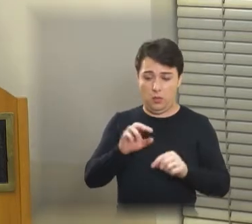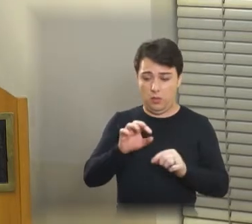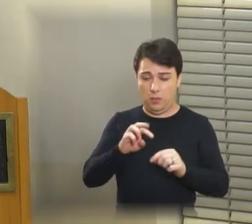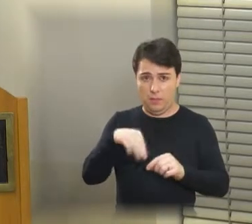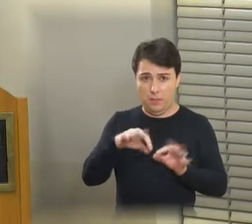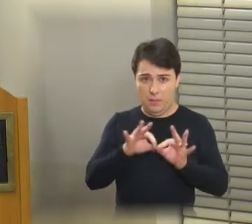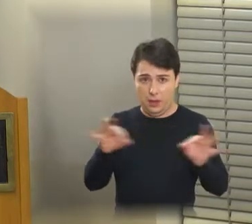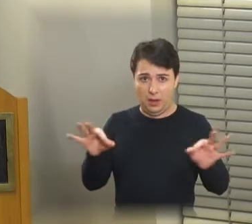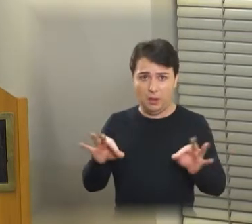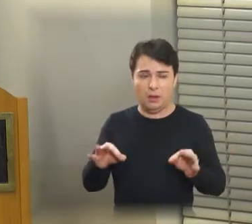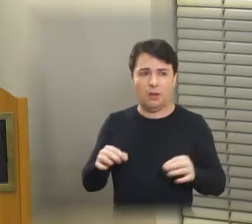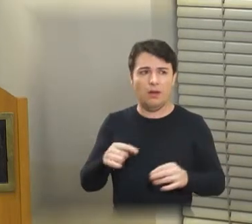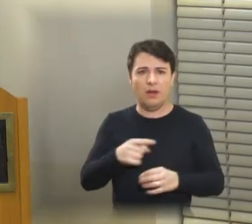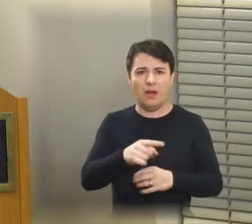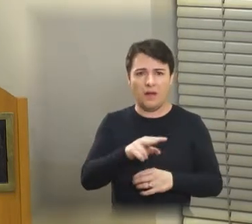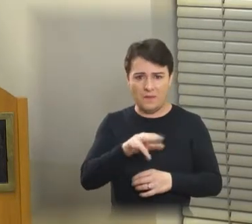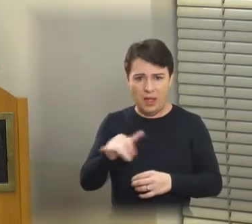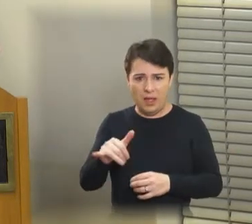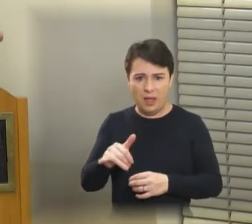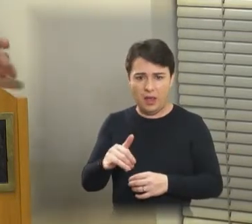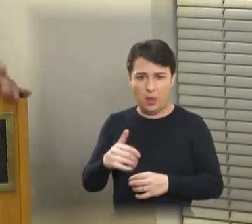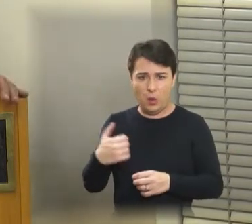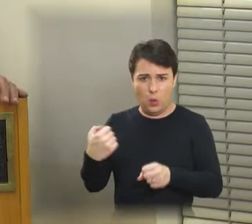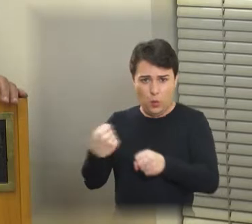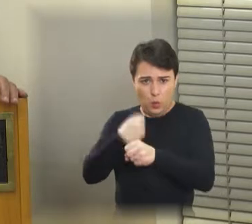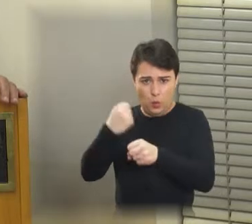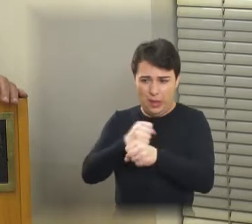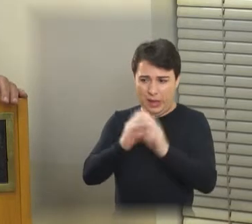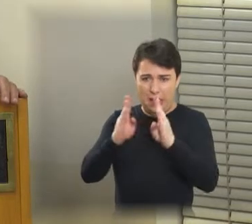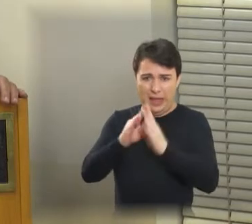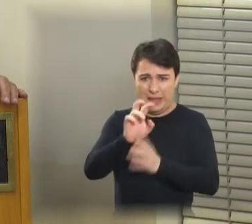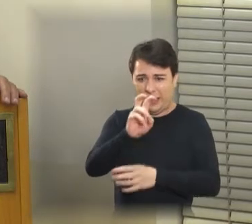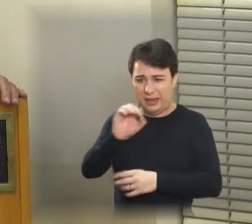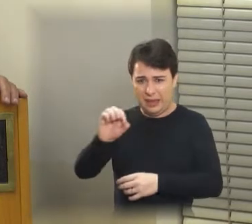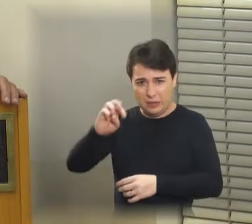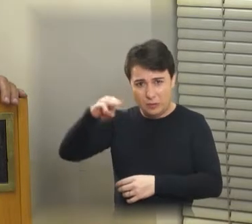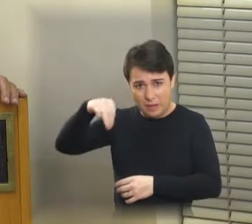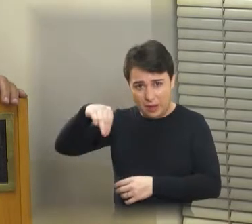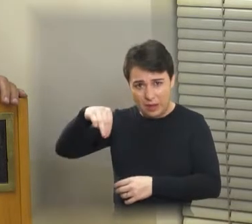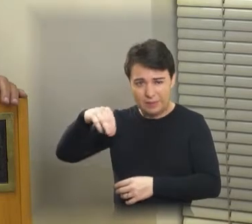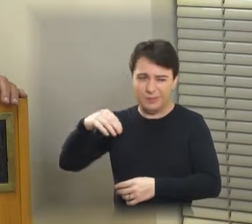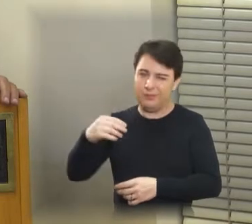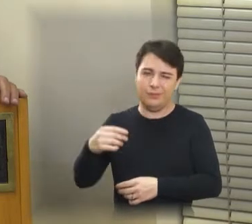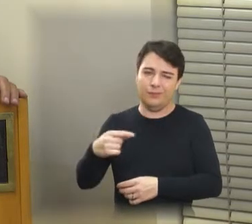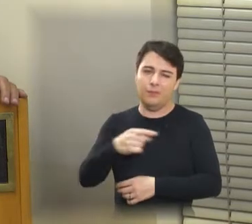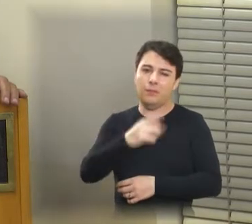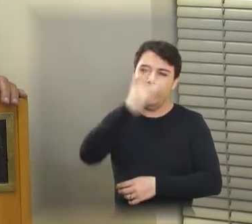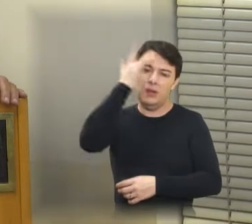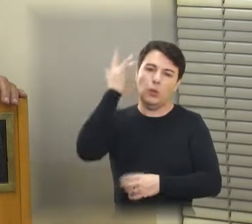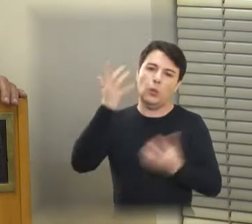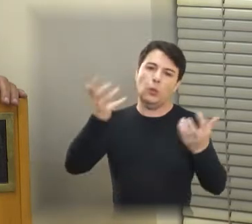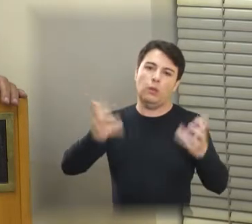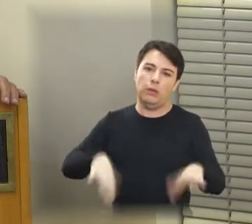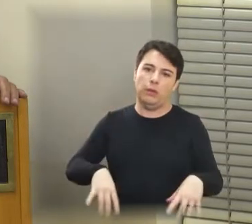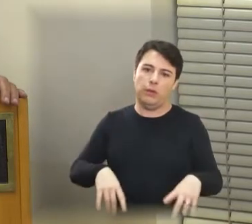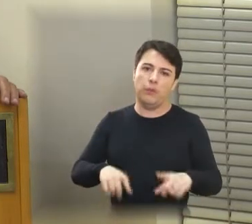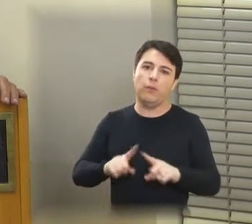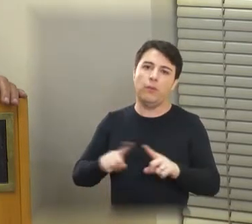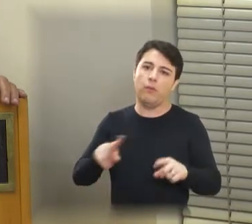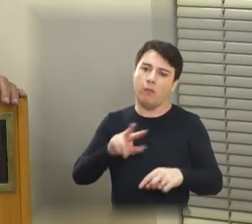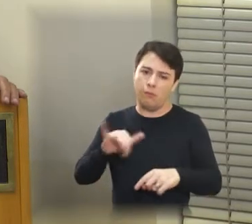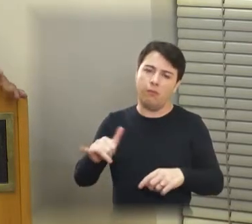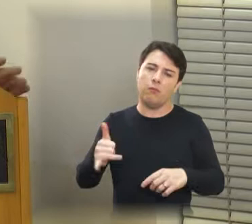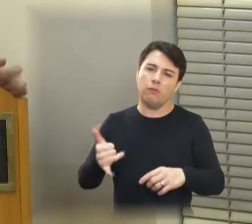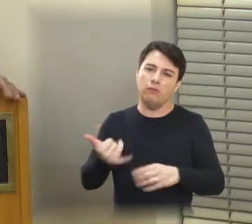conseguir incentivar alguém para construir em 500 metros? Não vai incentivar. Se deixar do jeito que está, que vai infiltração,